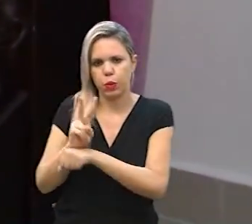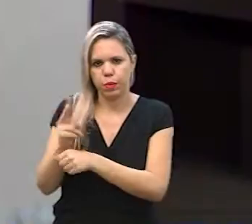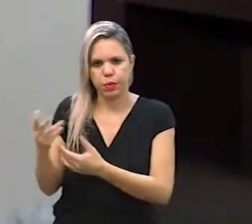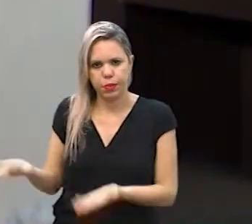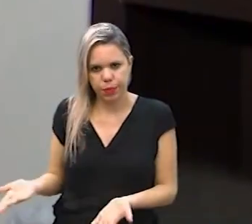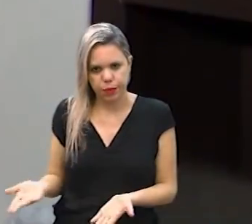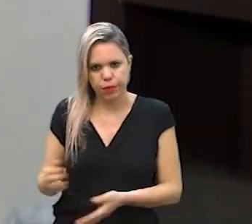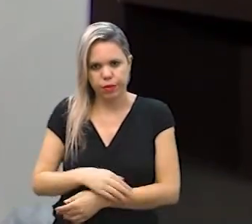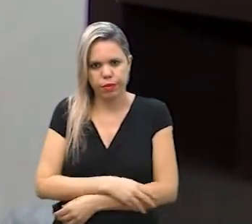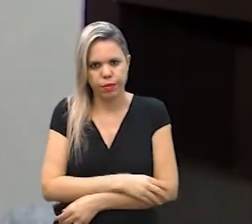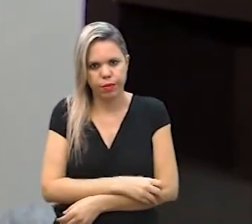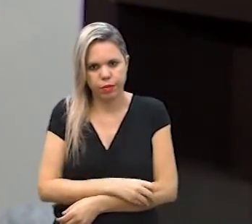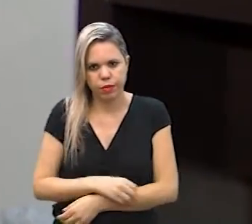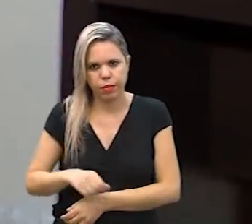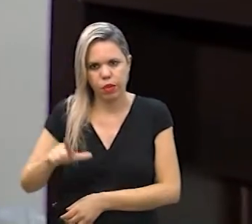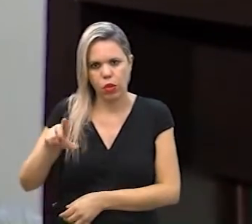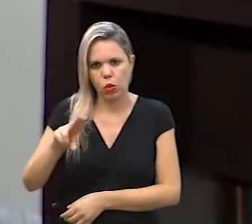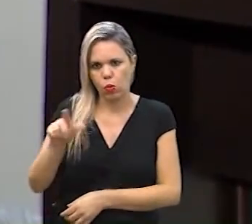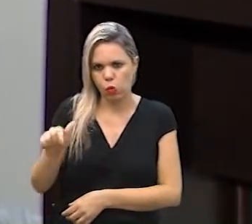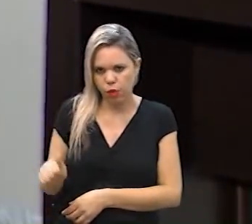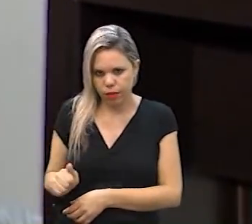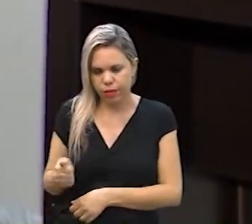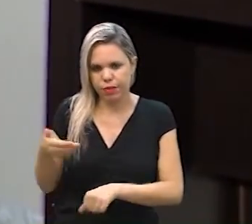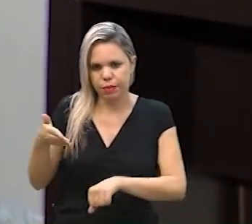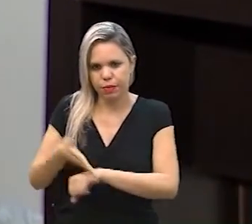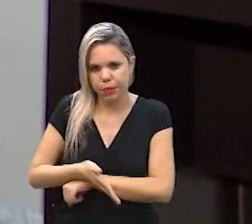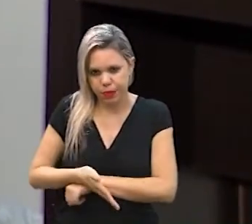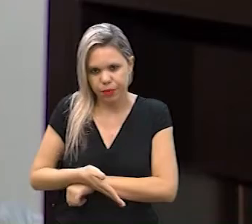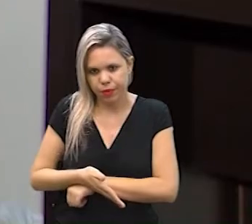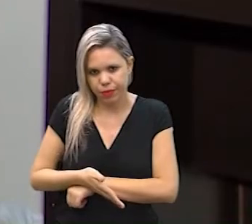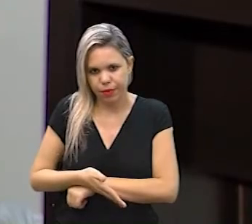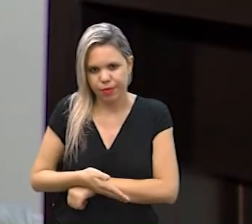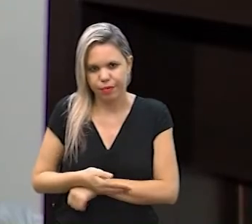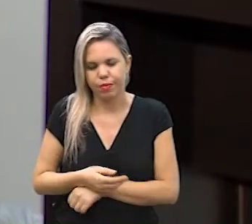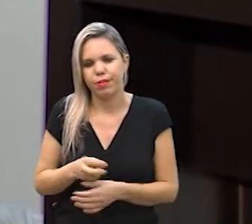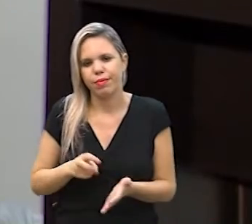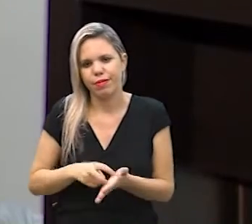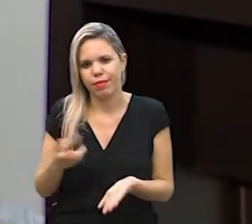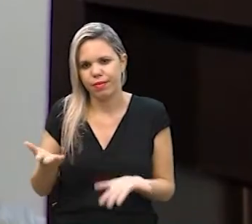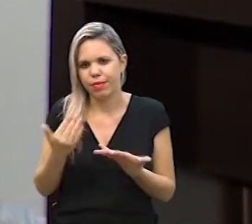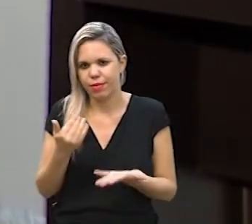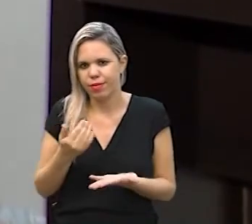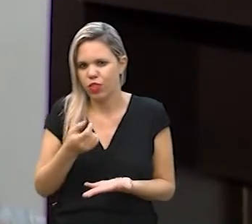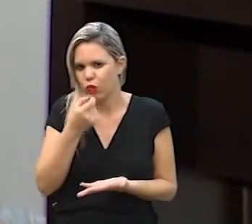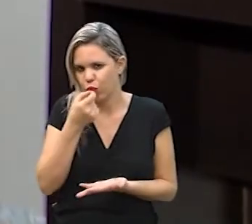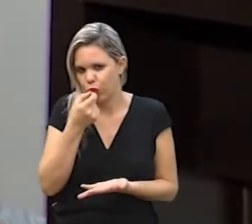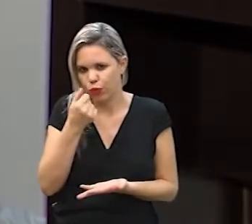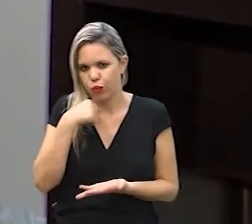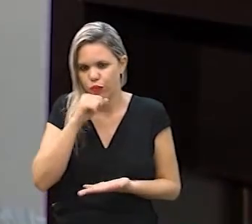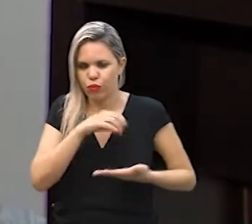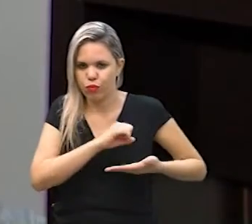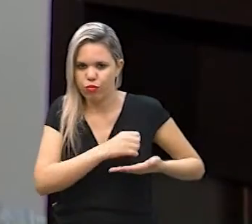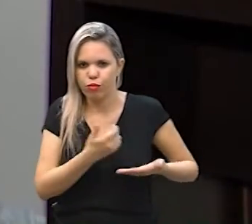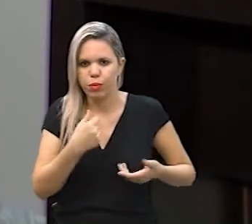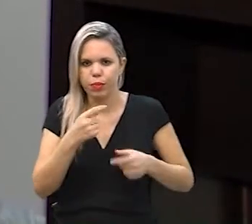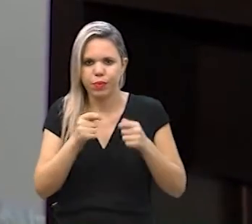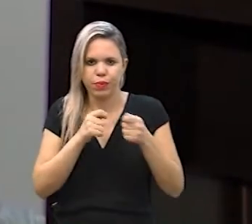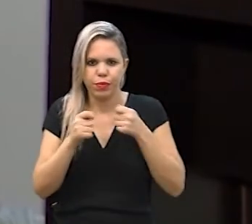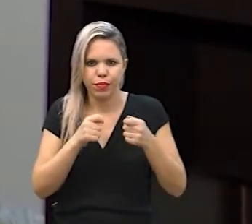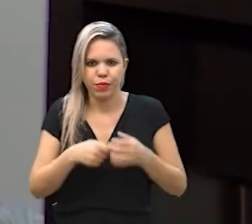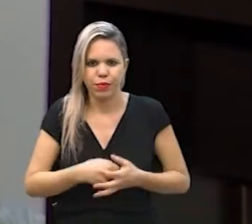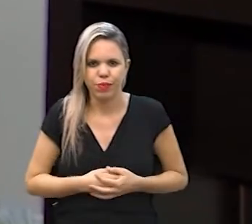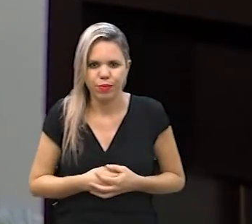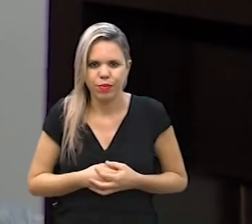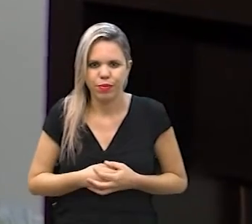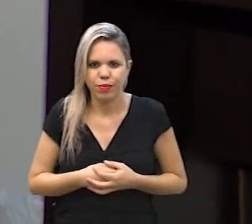cuidado. Inclusive, a Luísa aproveitou a nossa visita matinal e quis o PP da mamãe na hora da entrevista.